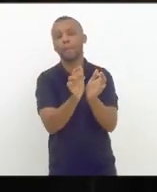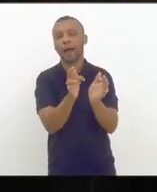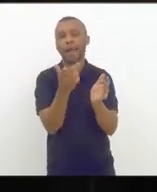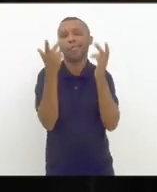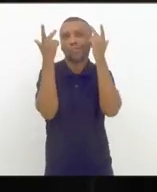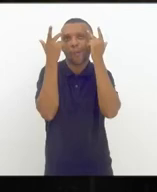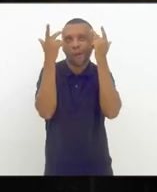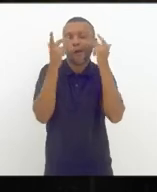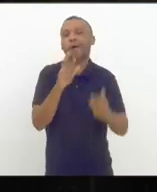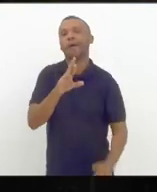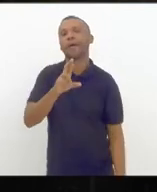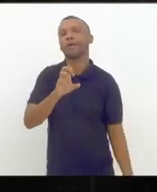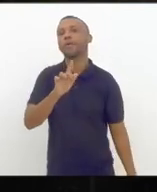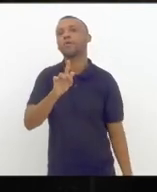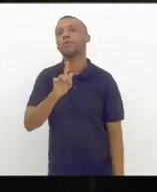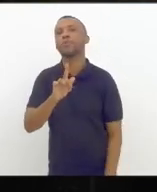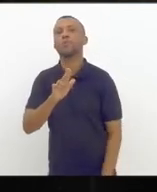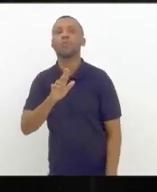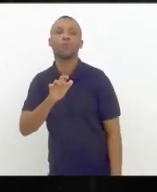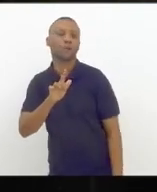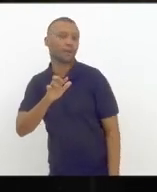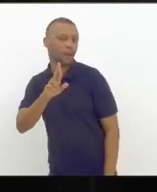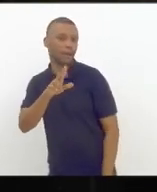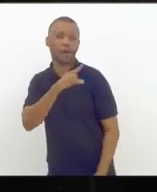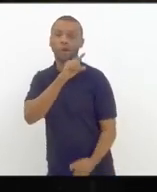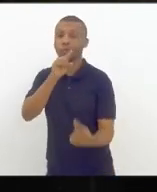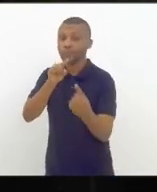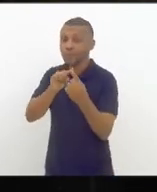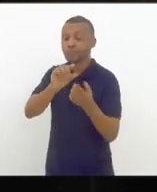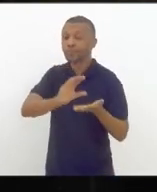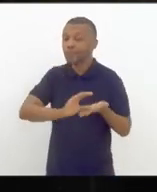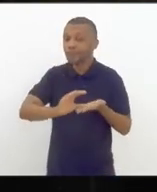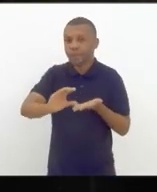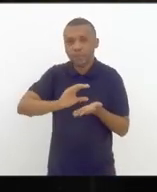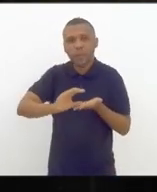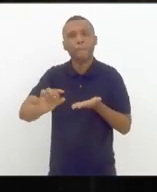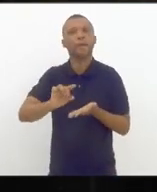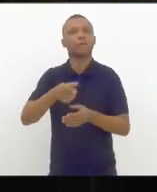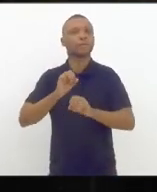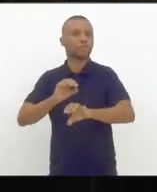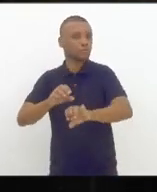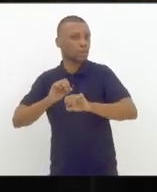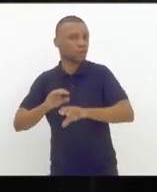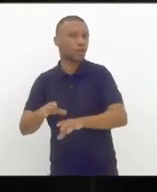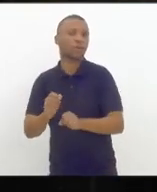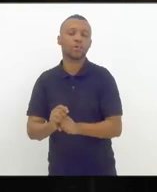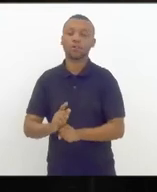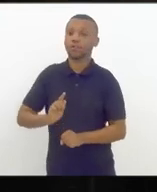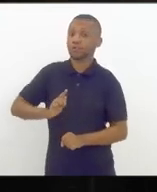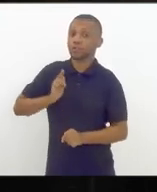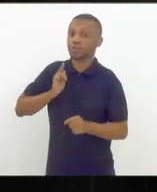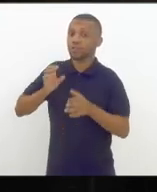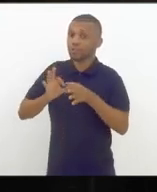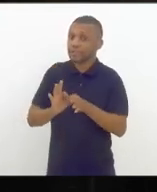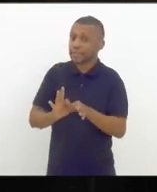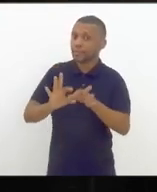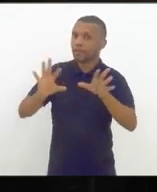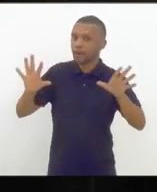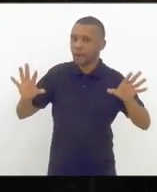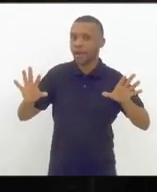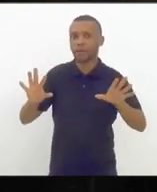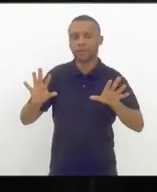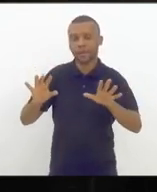todas essas metas as metas de financiamento de educação gestão democrática da Educação de valorização dos profissionais da educação